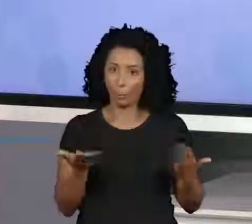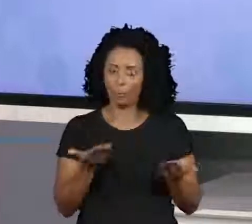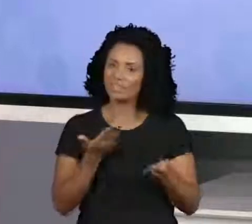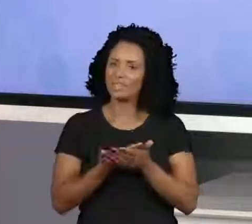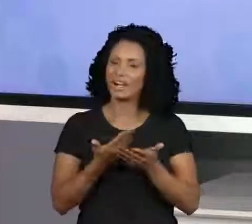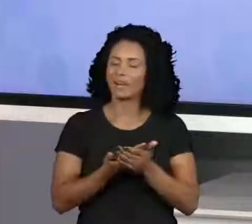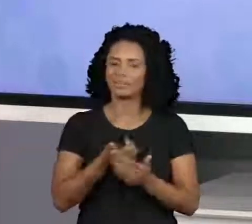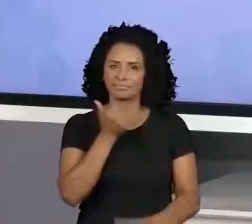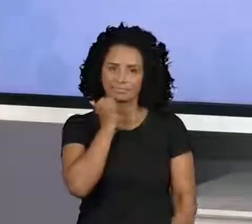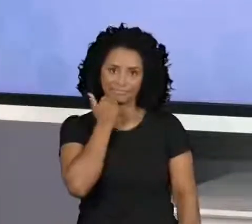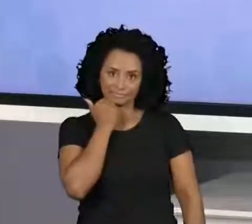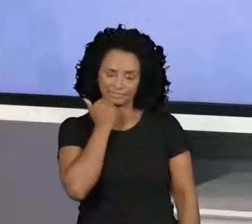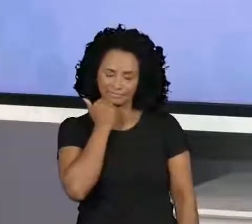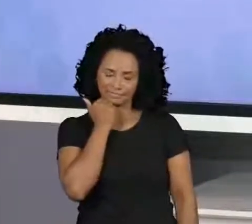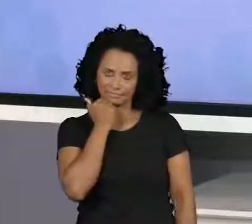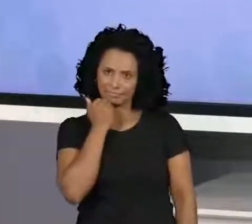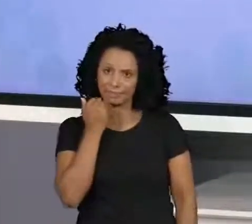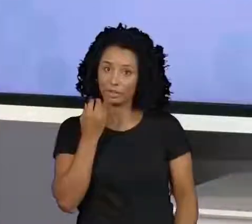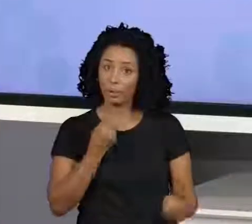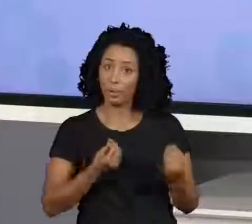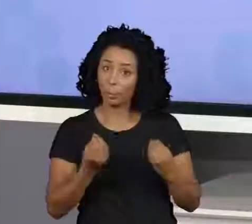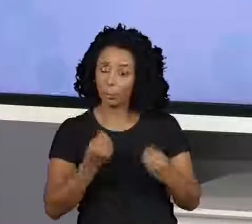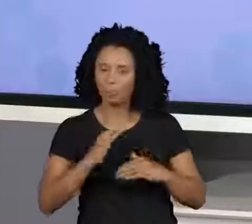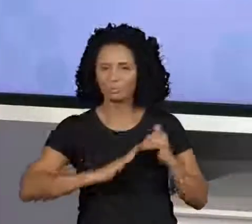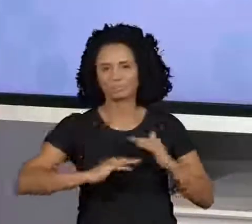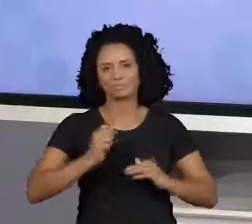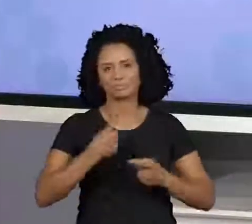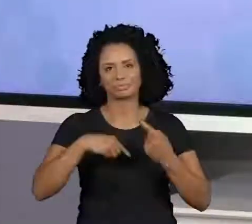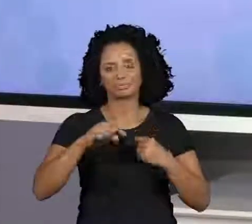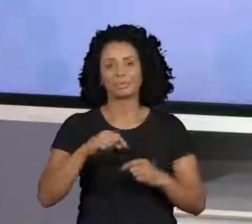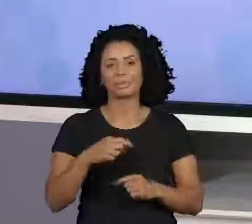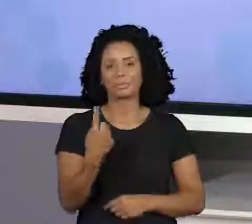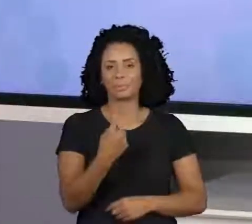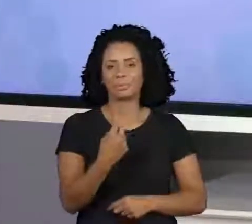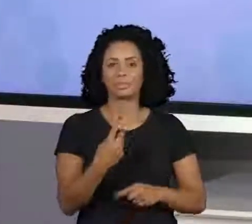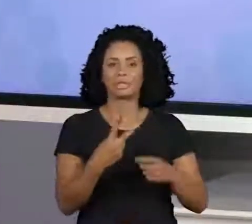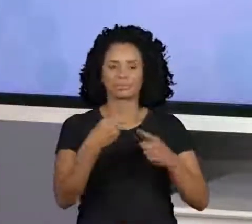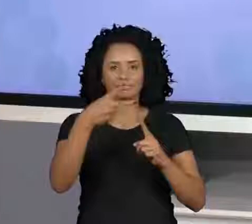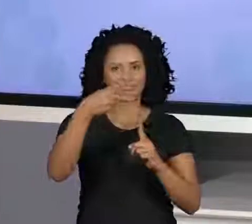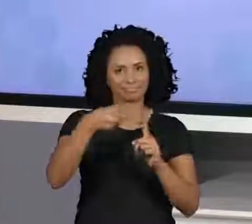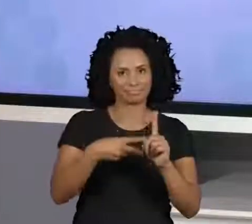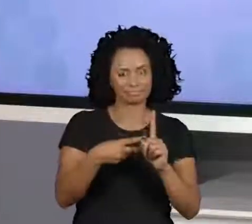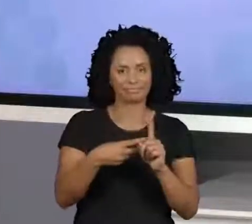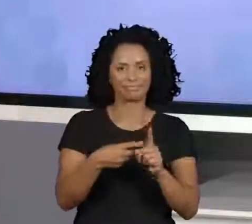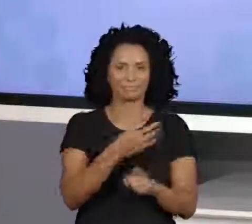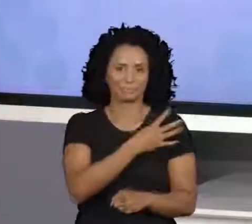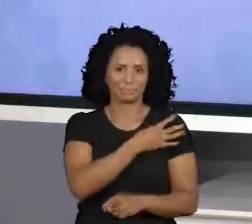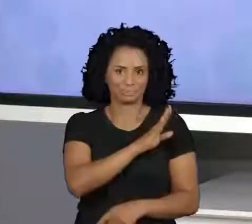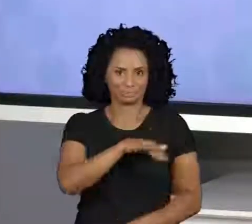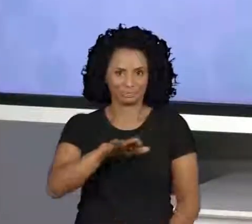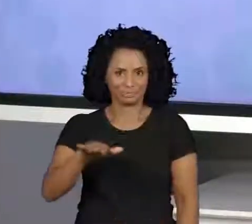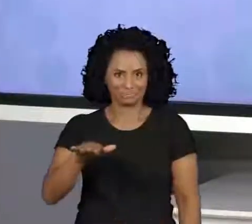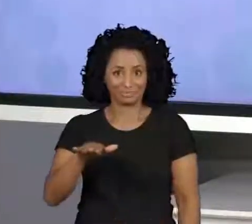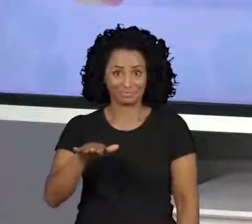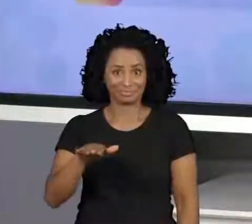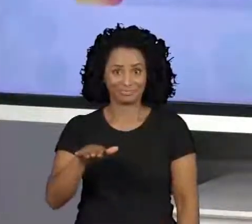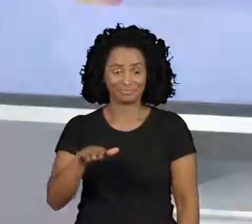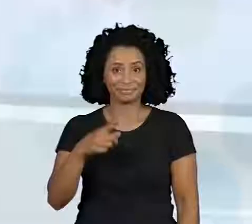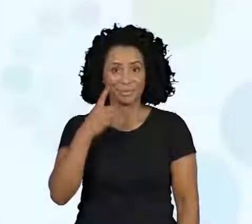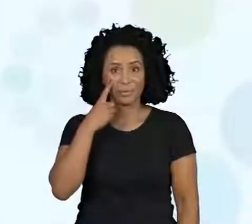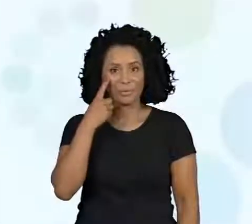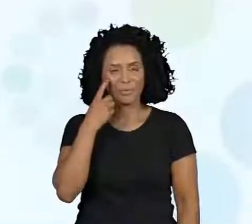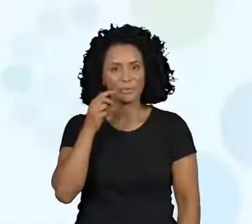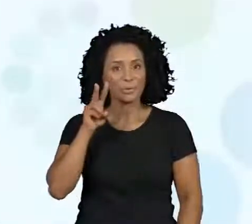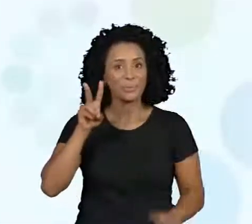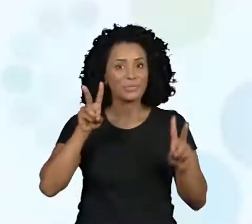nós vamos desenvolver aí habilidades do primeiro bimestre do quarto ano. Vamos dar uma olhadinha no nome da aula, olha só.